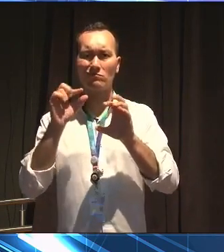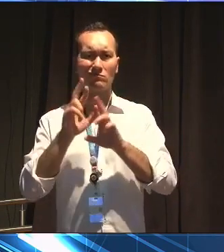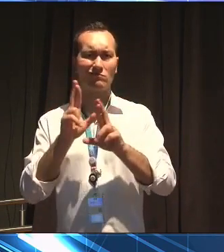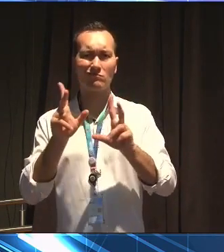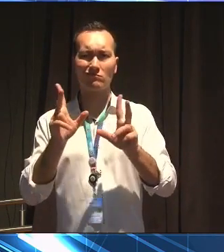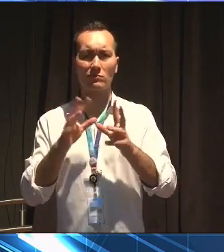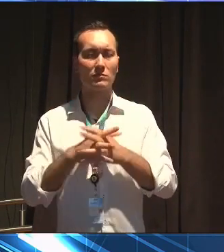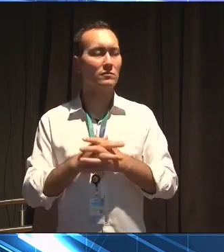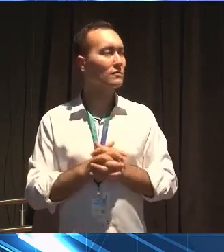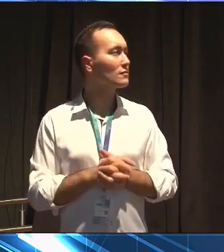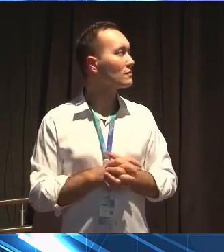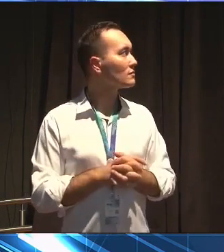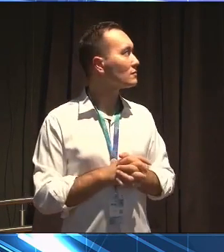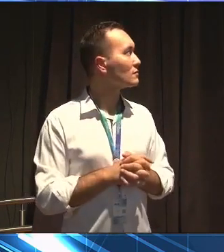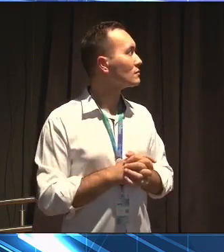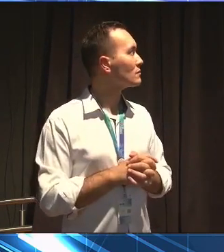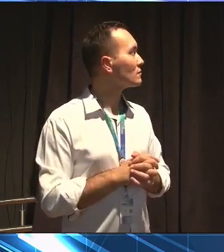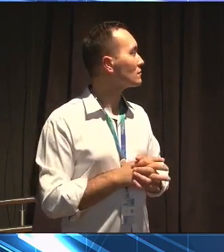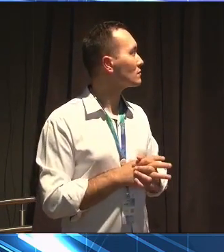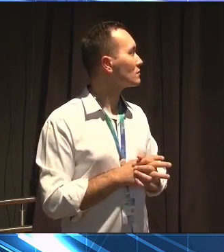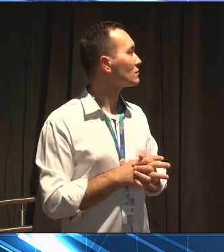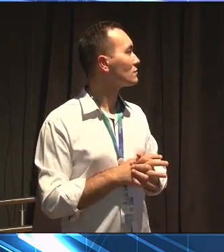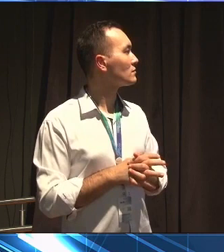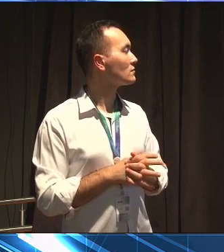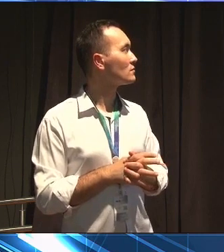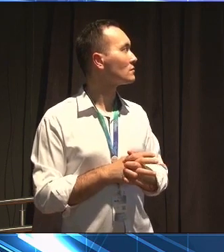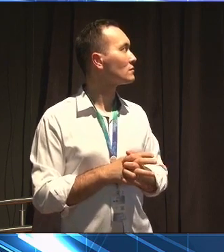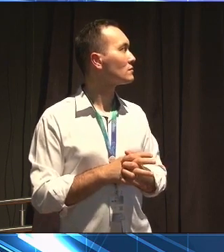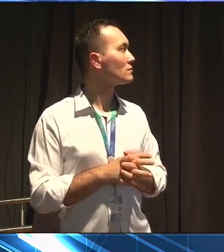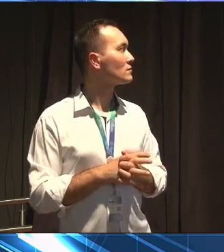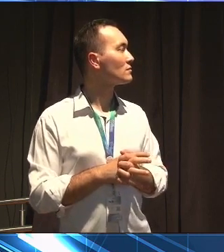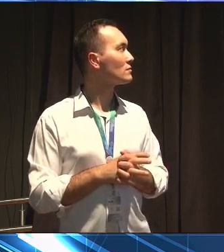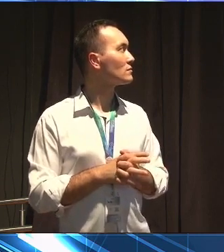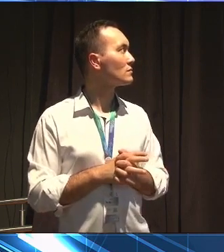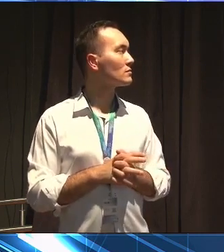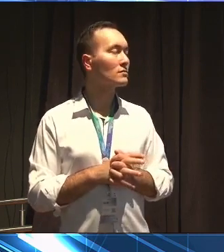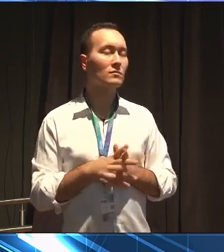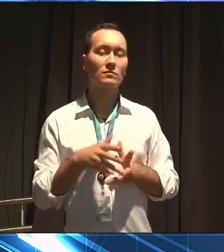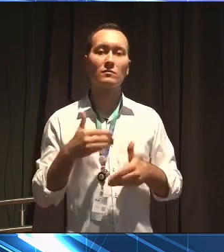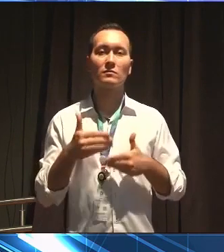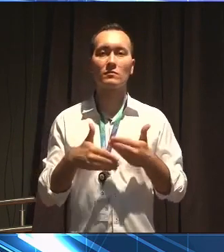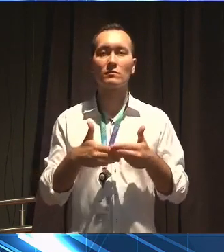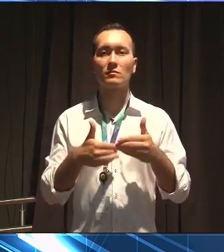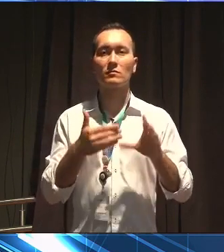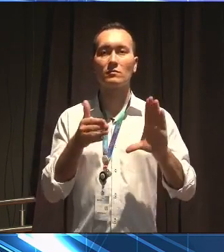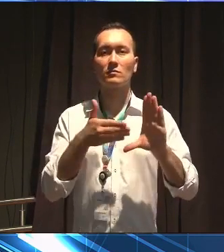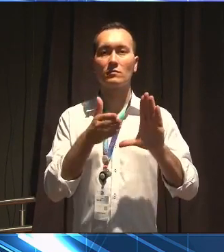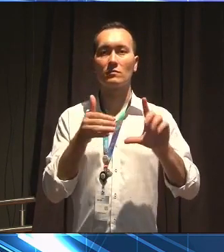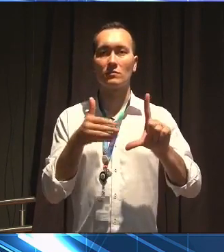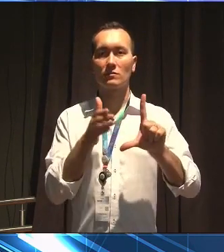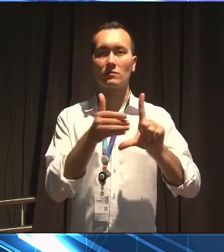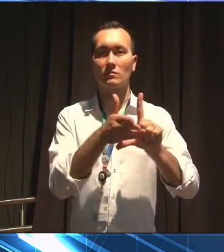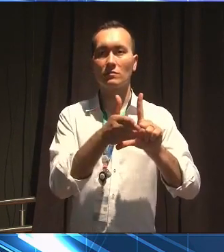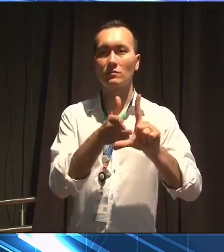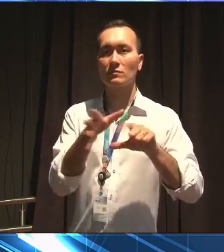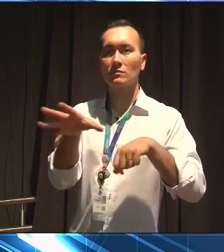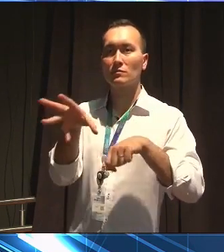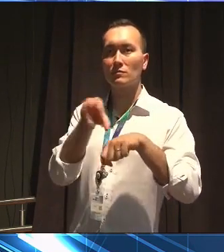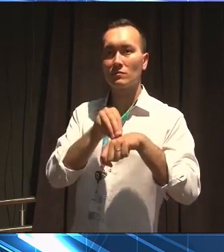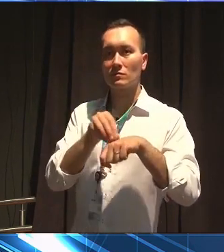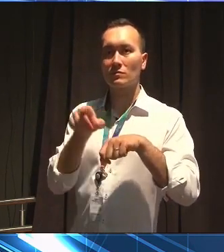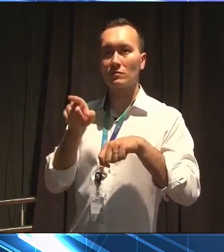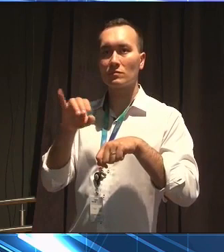E aí a nossa aplicação vai pegar esse JWT, vai fazer a validação, e o JWT, ele tem